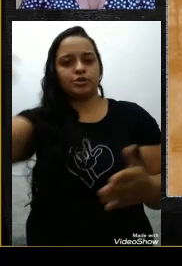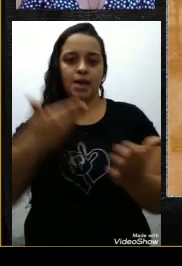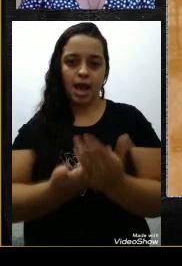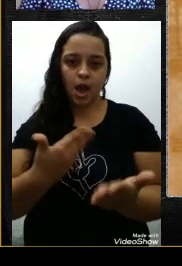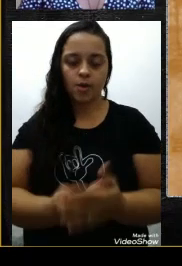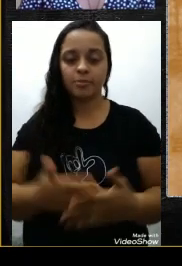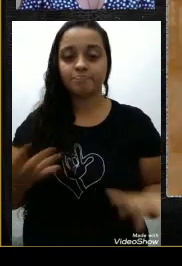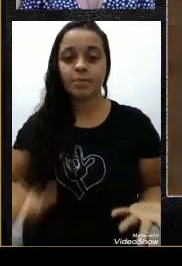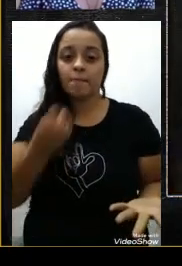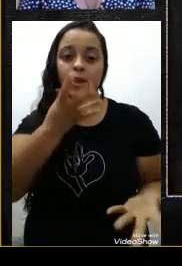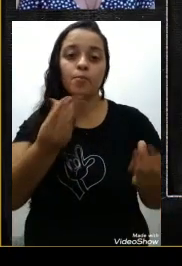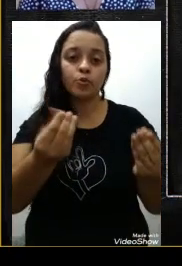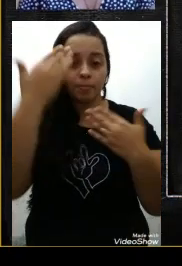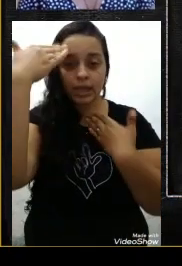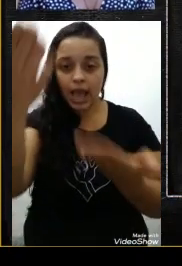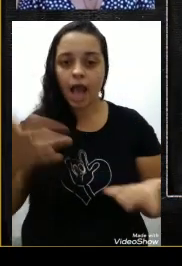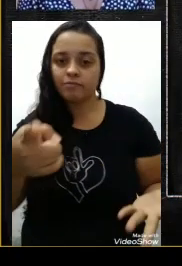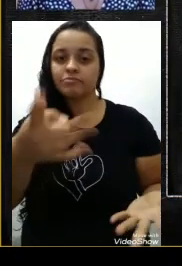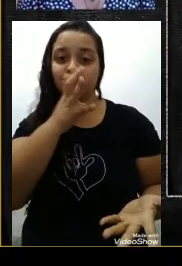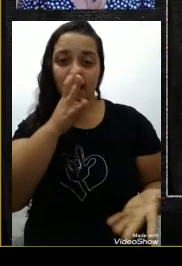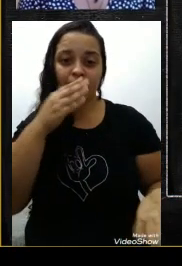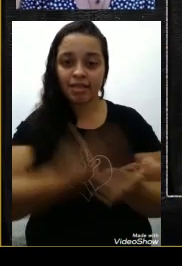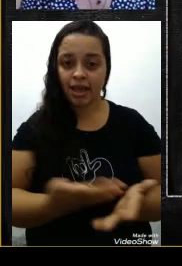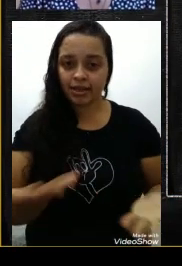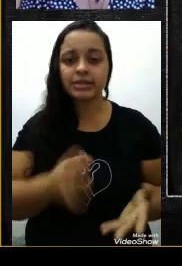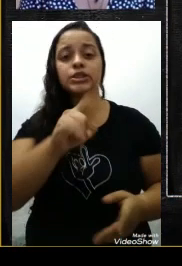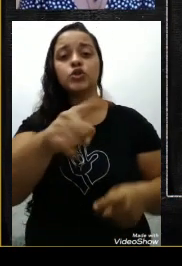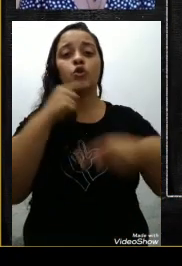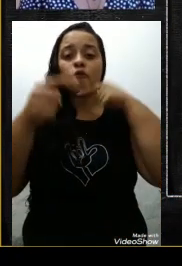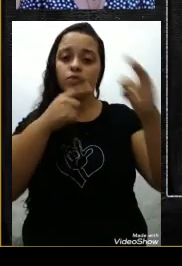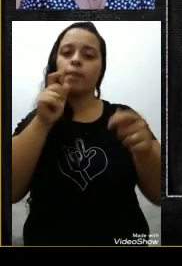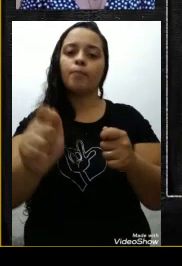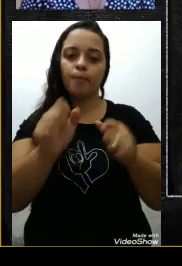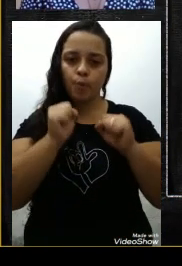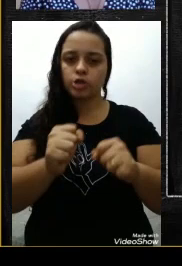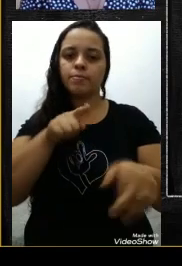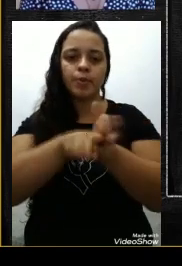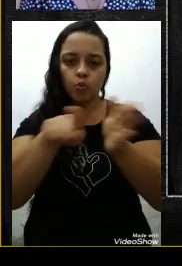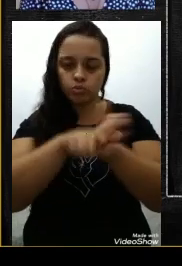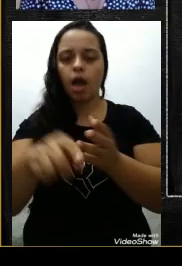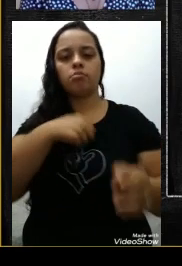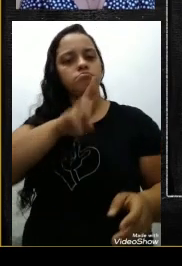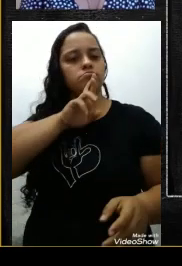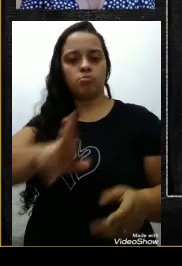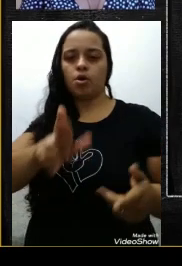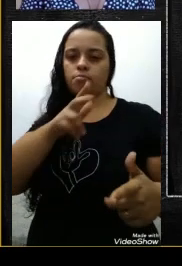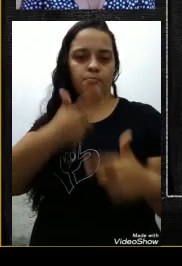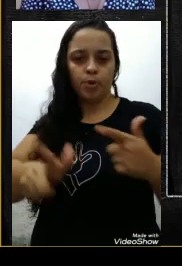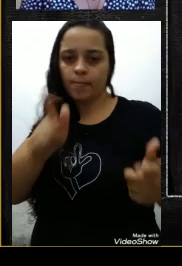aula. Bem, muito obrigada por ter assistido até aqui. Se tiverem dúvidas, deixa nos comentários,